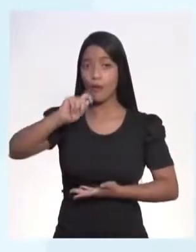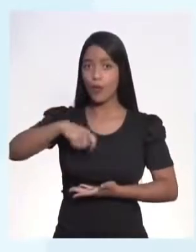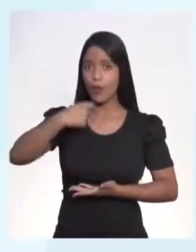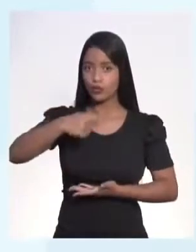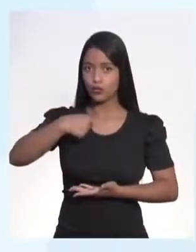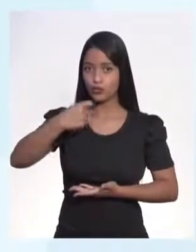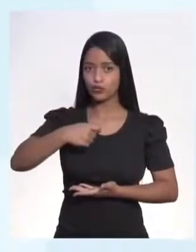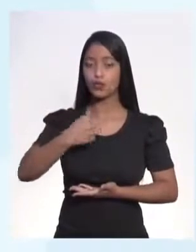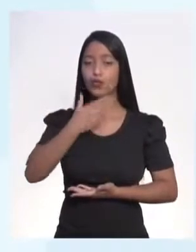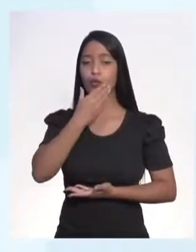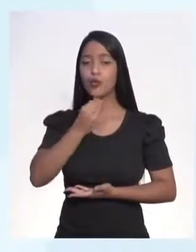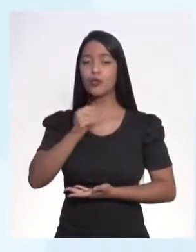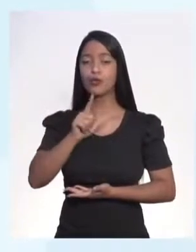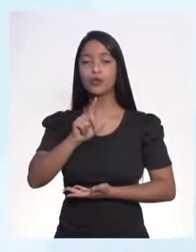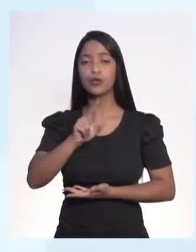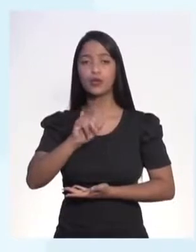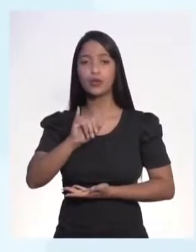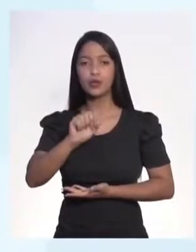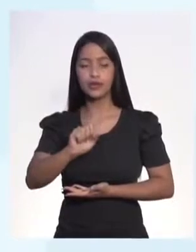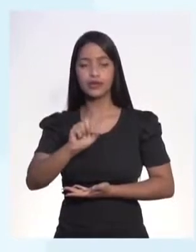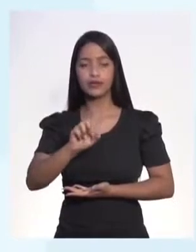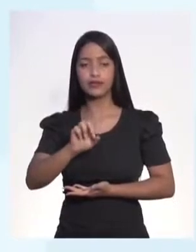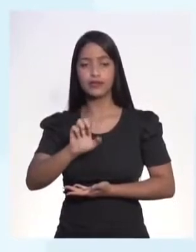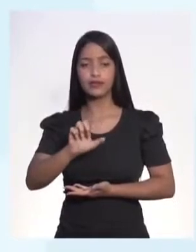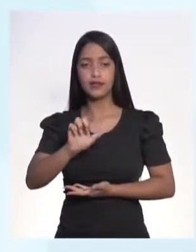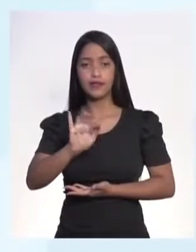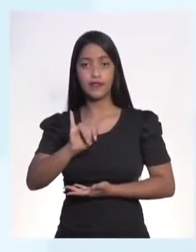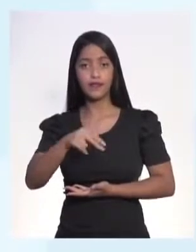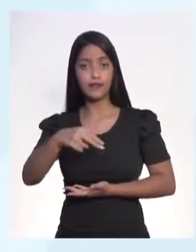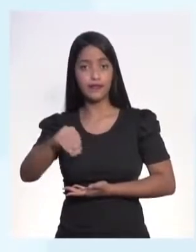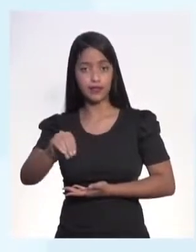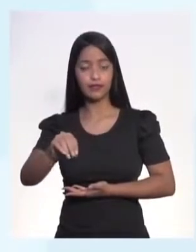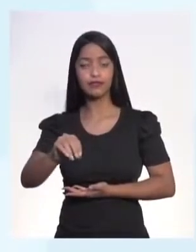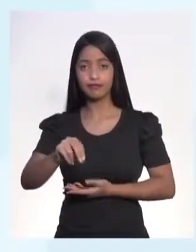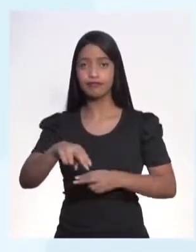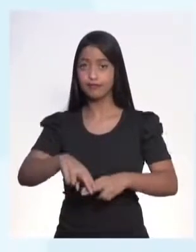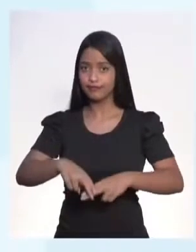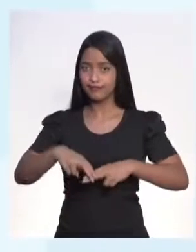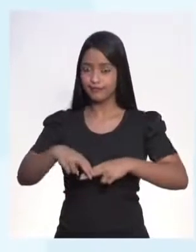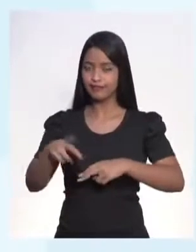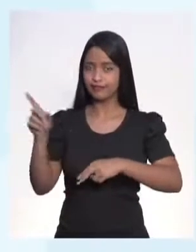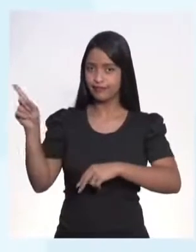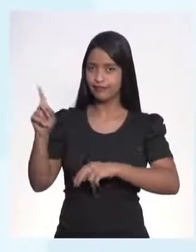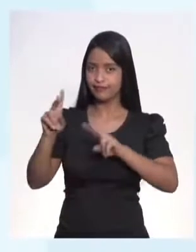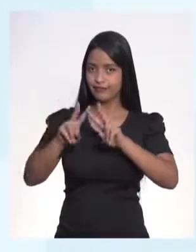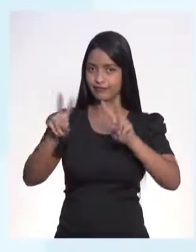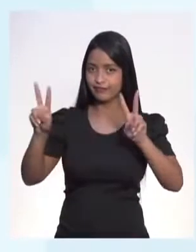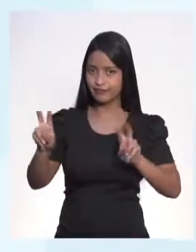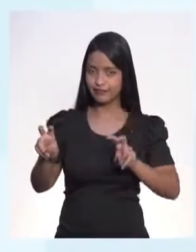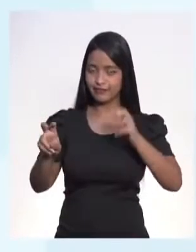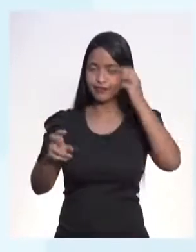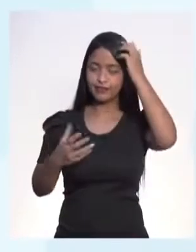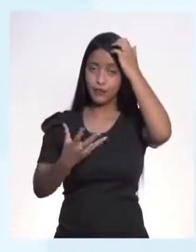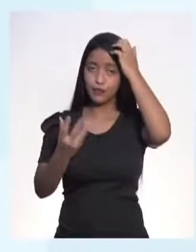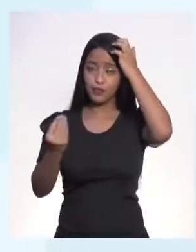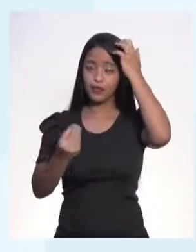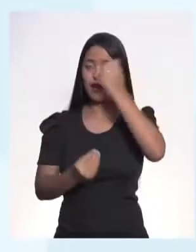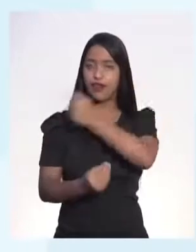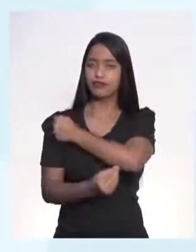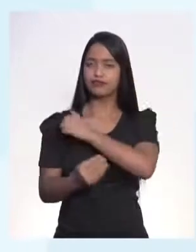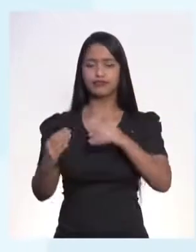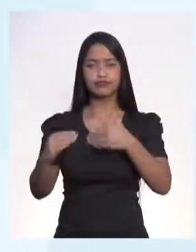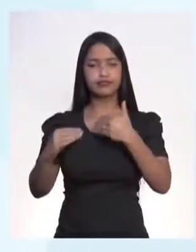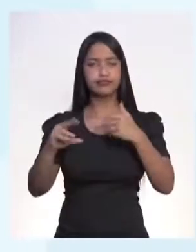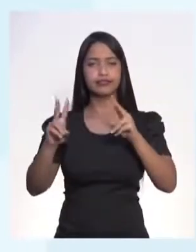Luiz Delfino dos Santos por isso também da relação do nome a hora do almoço olha os alunos aqui ainda falando de